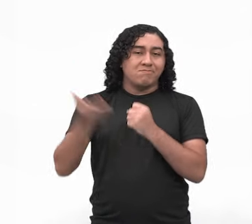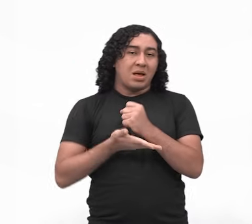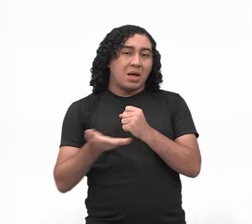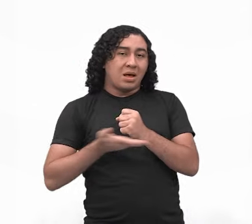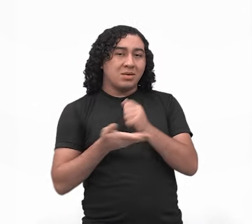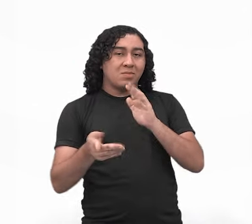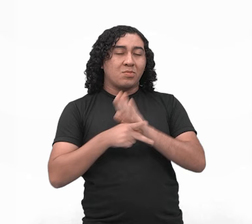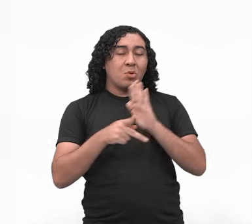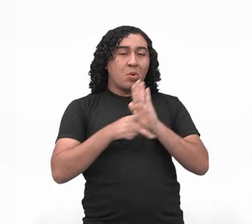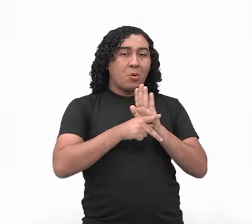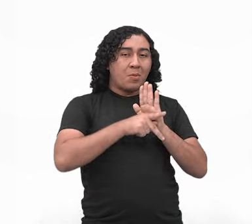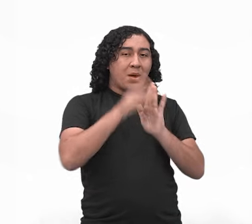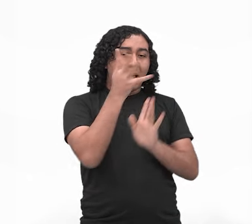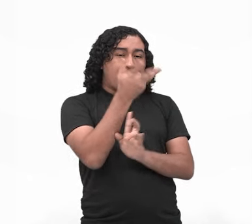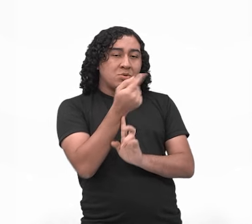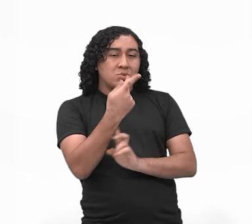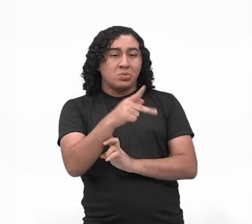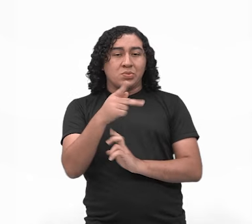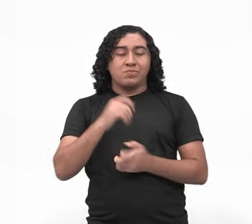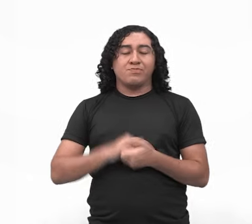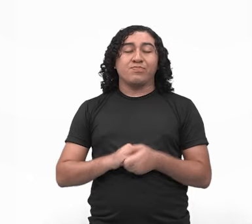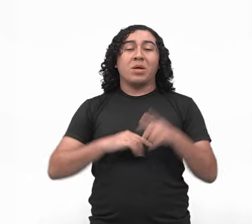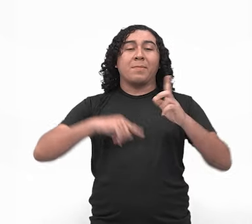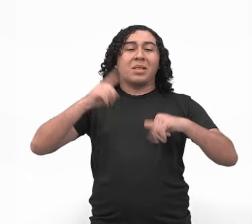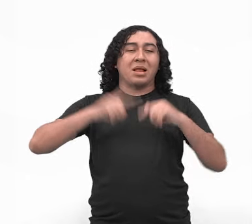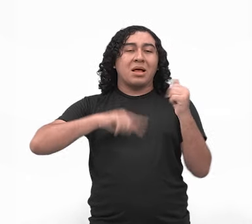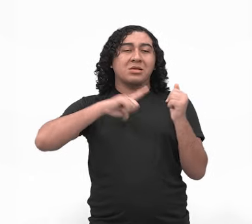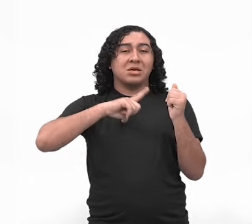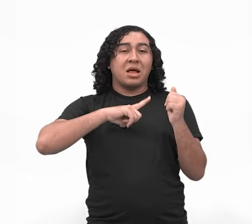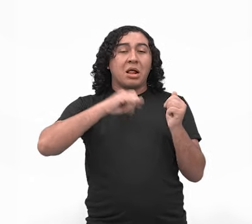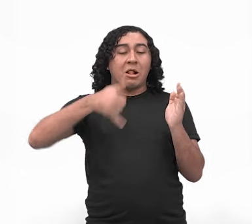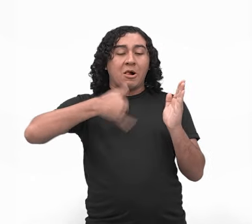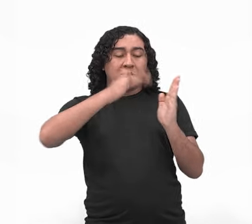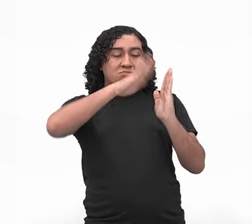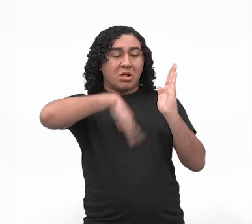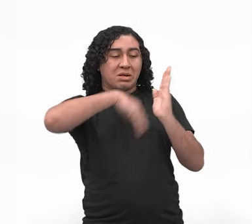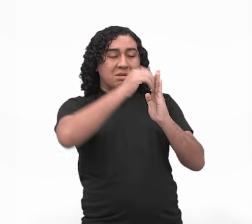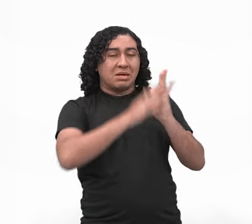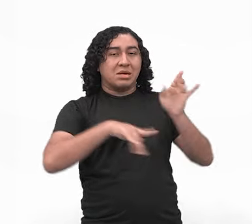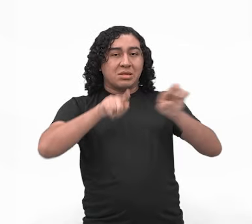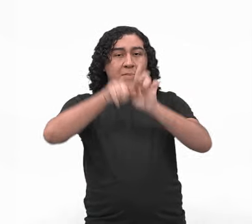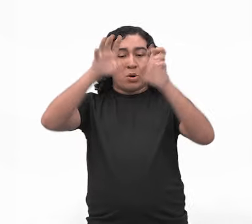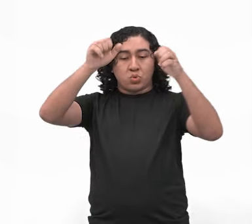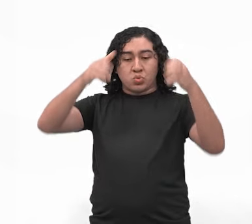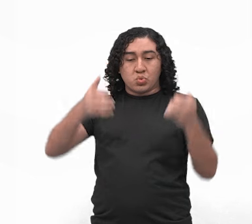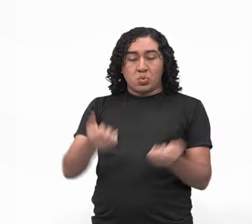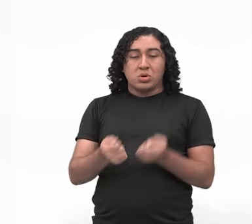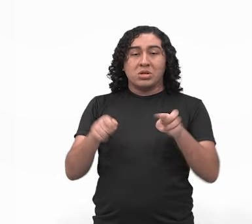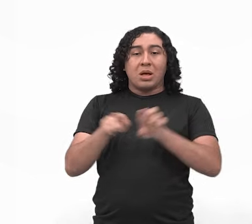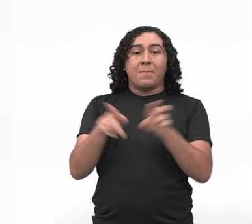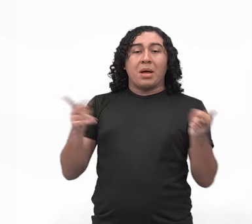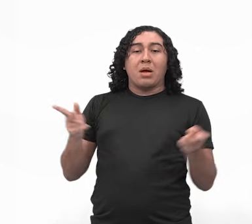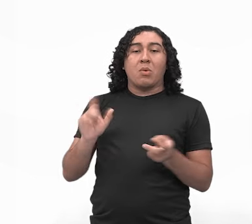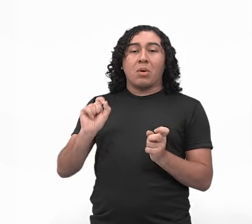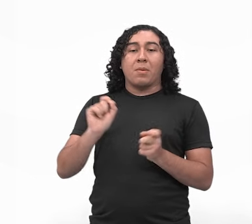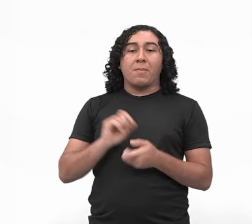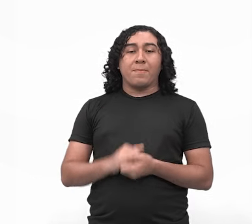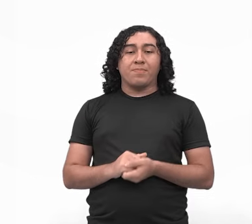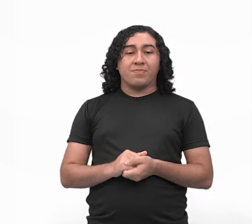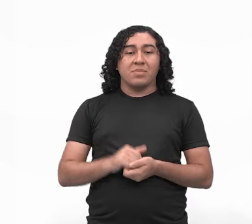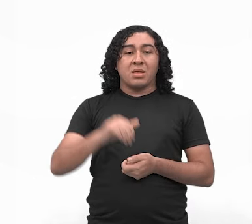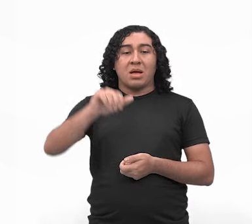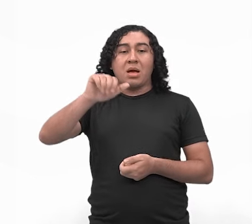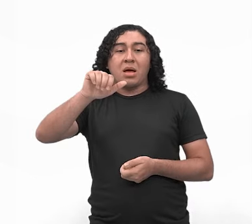suas obras de arte. Os materiais, óleo sobre tela, escultura em mármore e ar fresco. A fresco é aquela